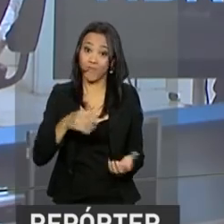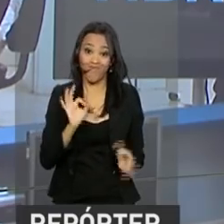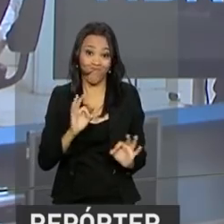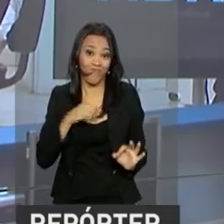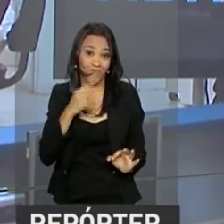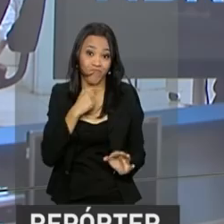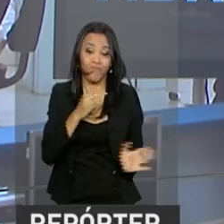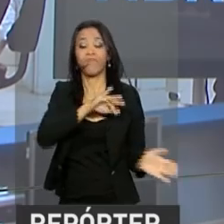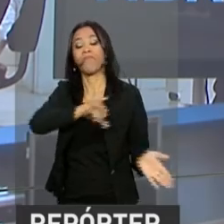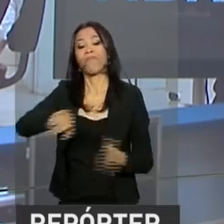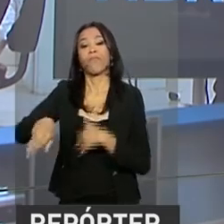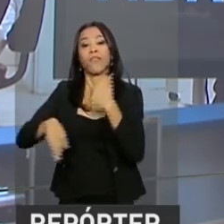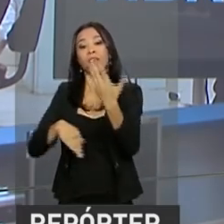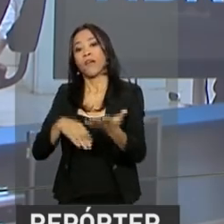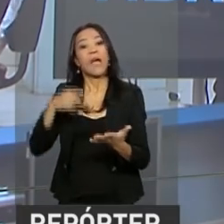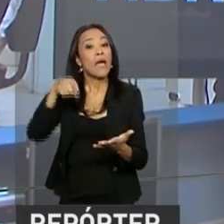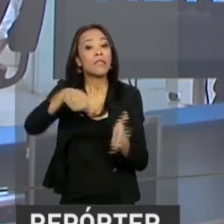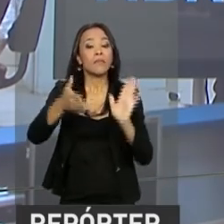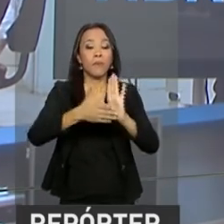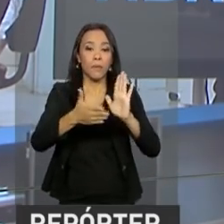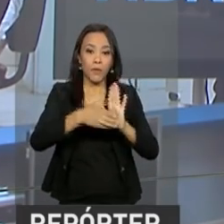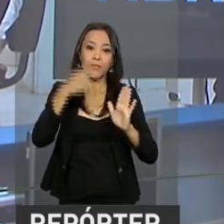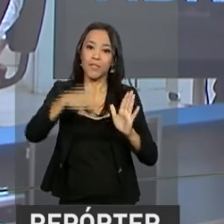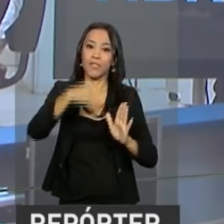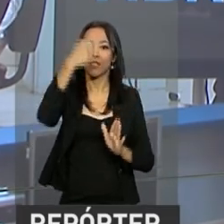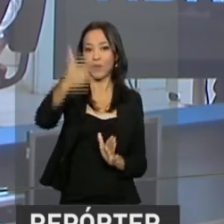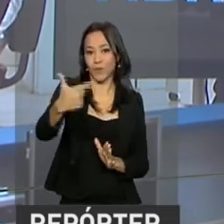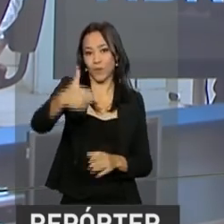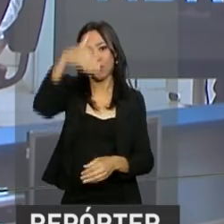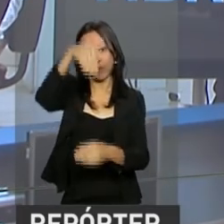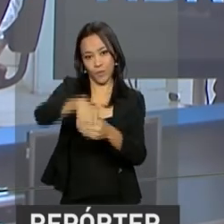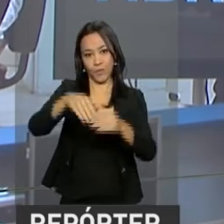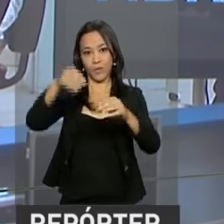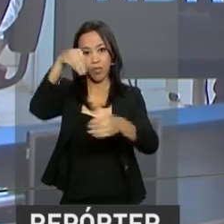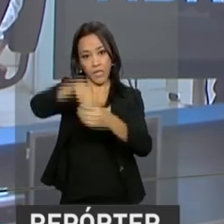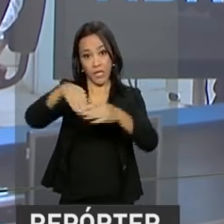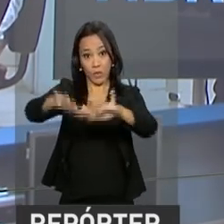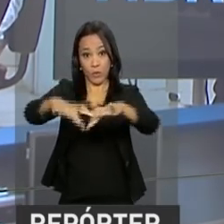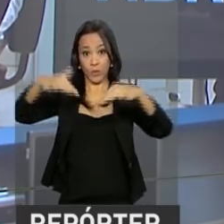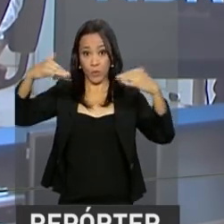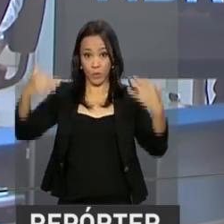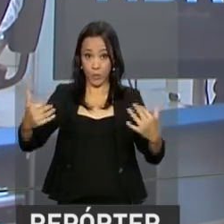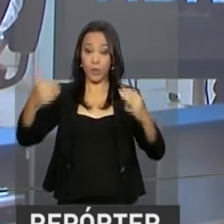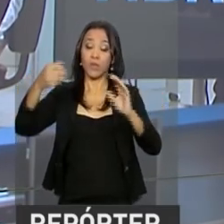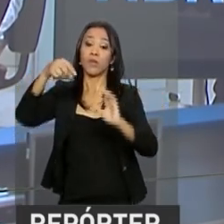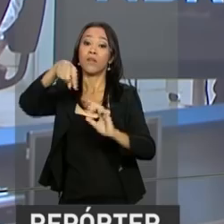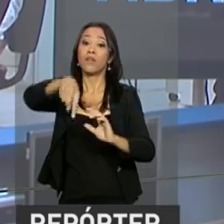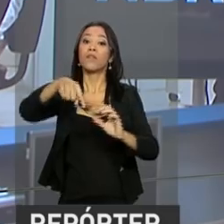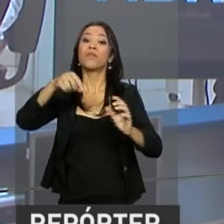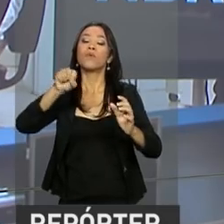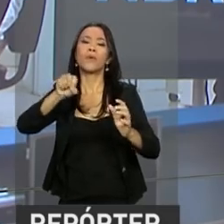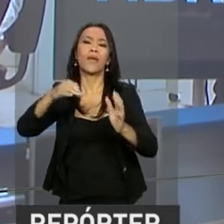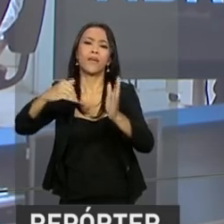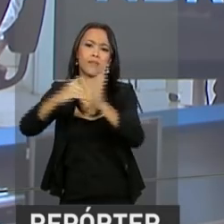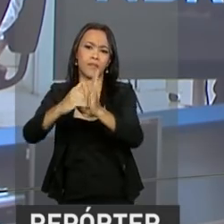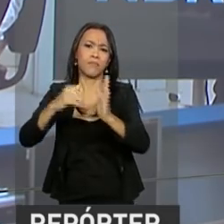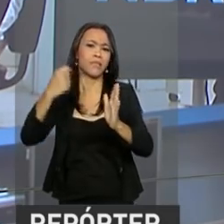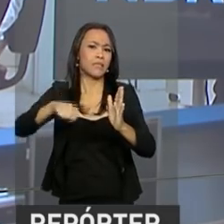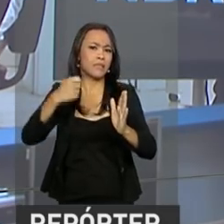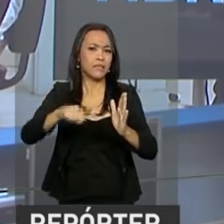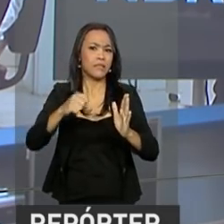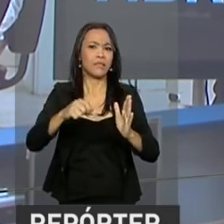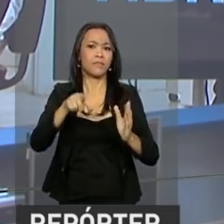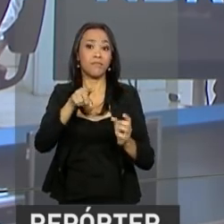essa proposta também tem que ser aprovada em dois turnos no Senado. São necessários 49 votos favoráveis em cada